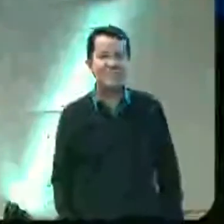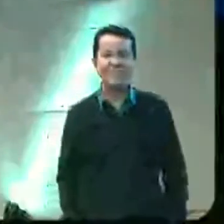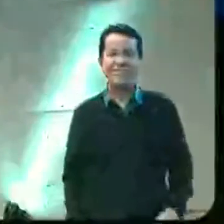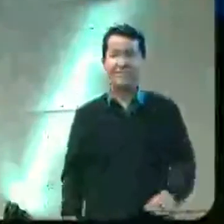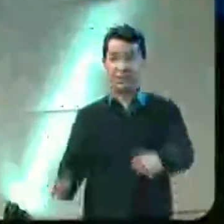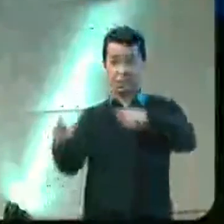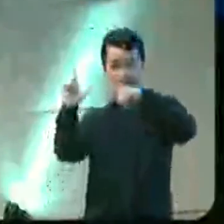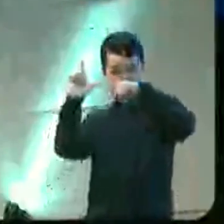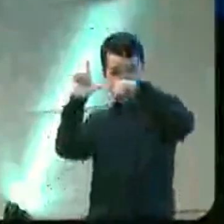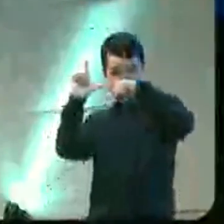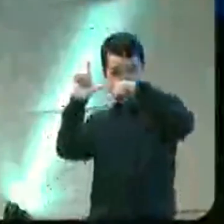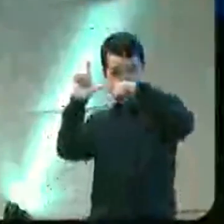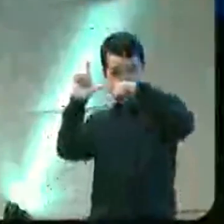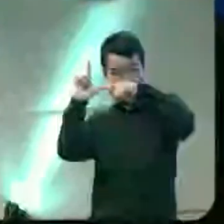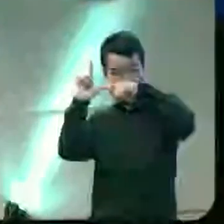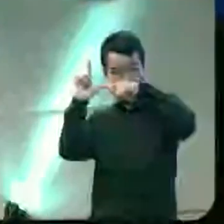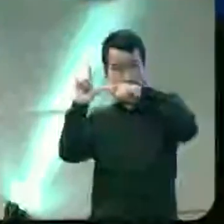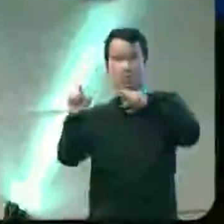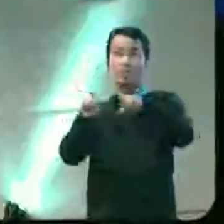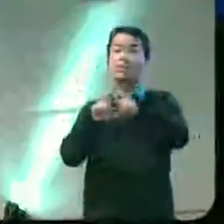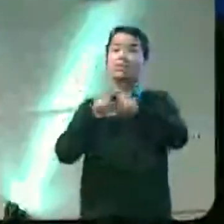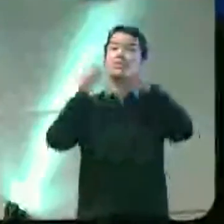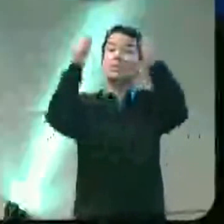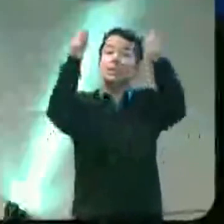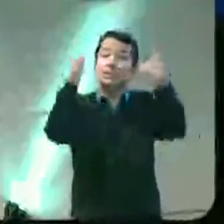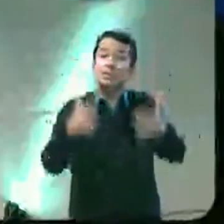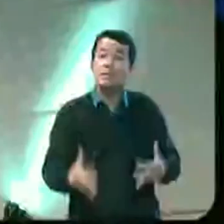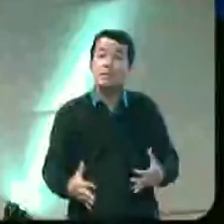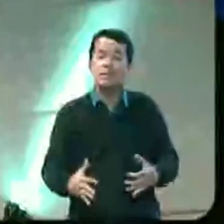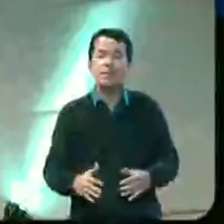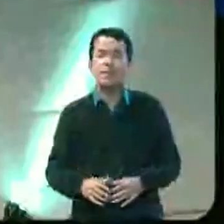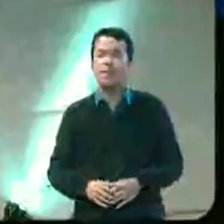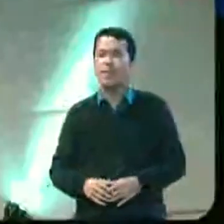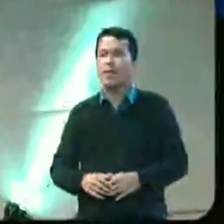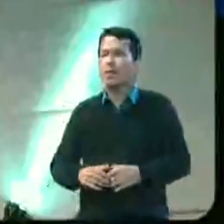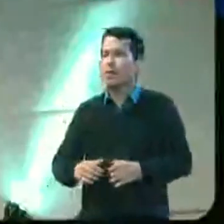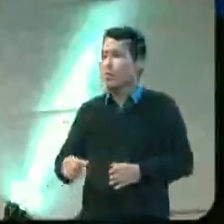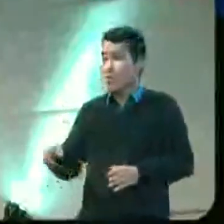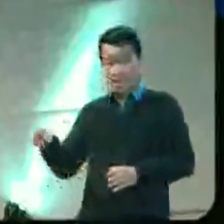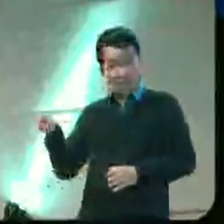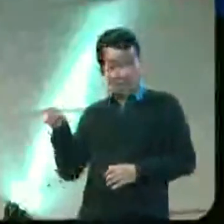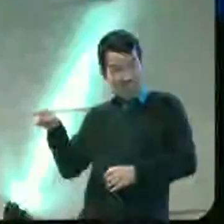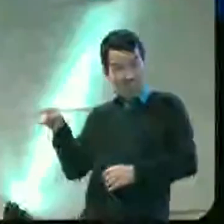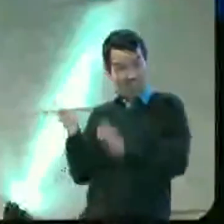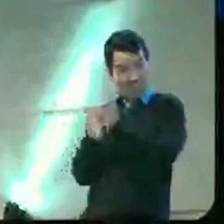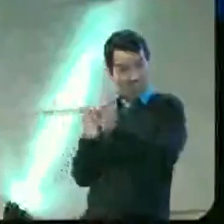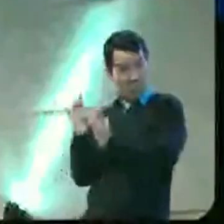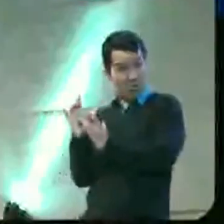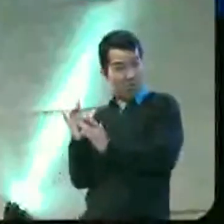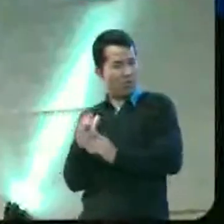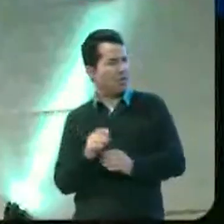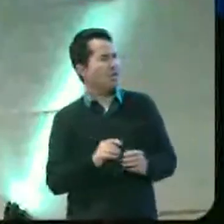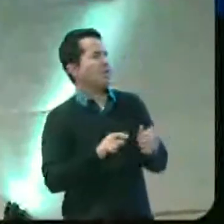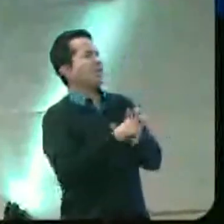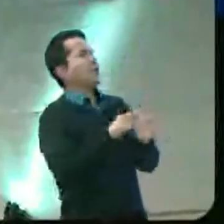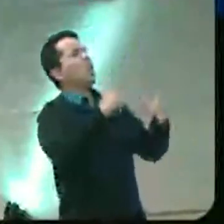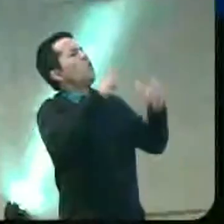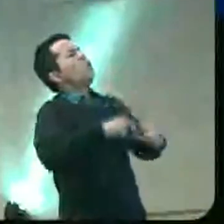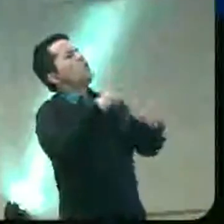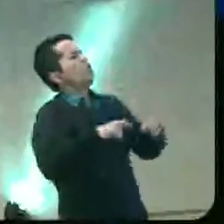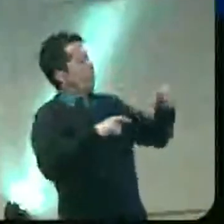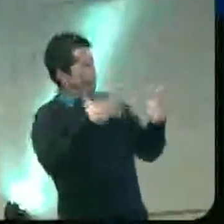outra maneira esse momento. O evangelista Lucas, ele fala assim: onde está a fé de vocês?